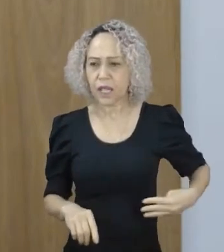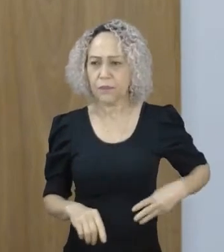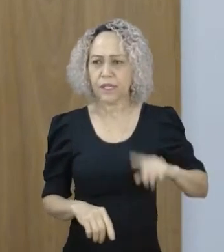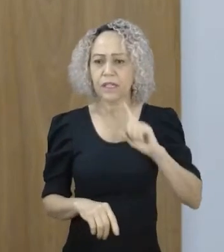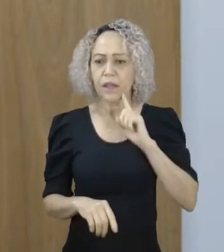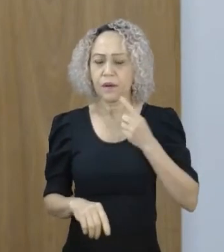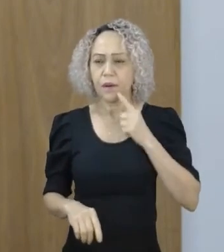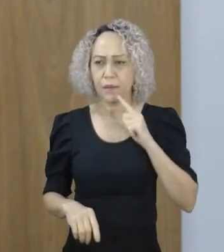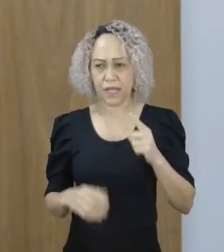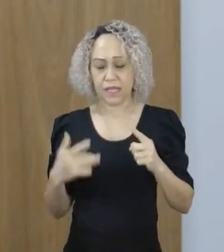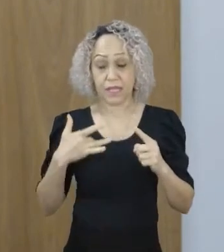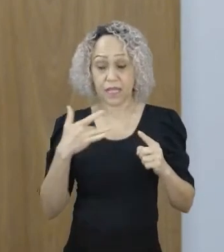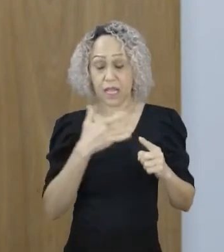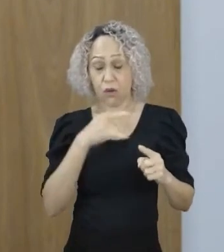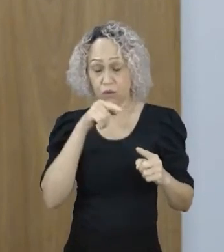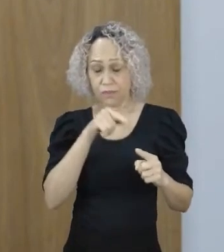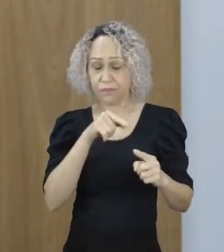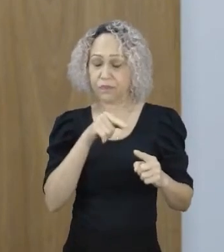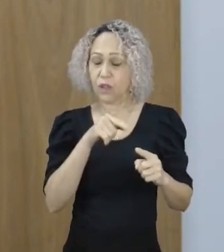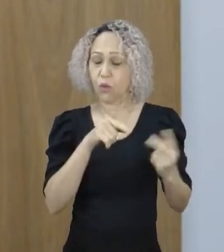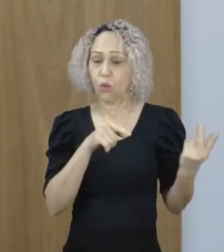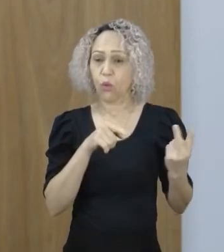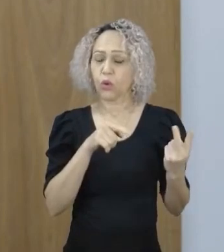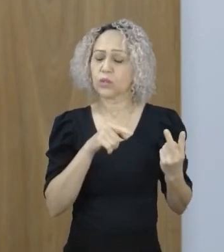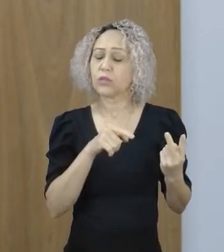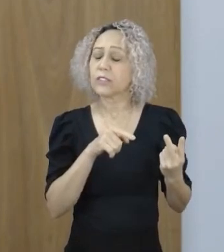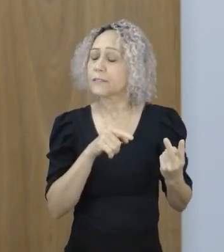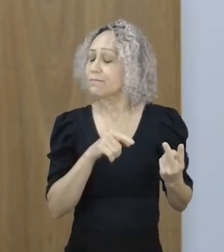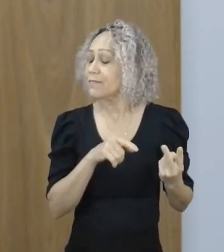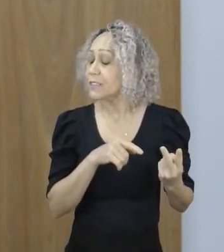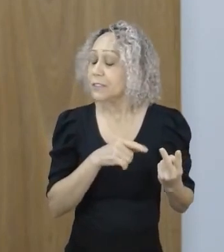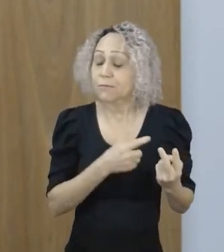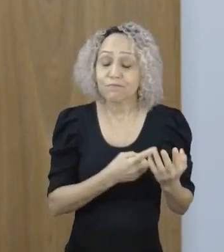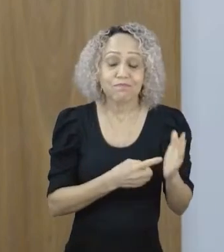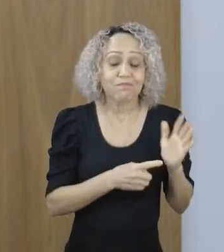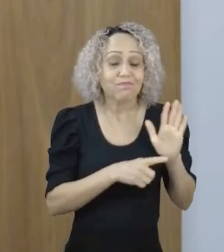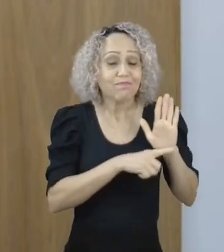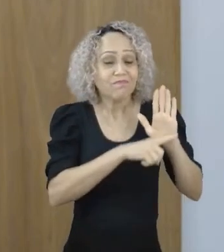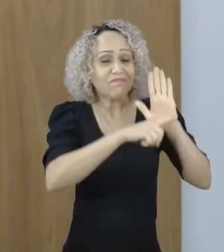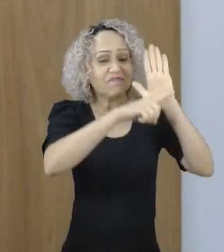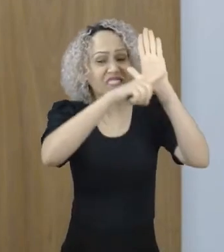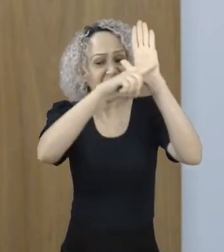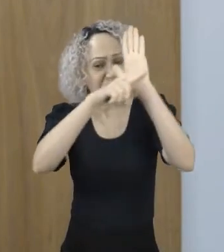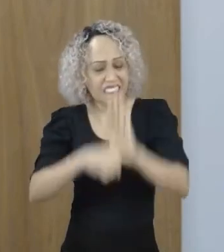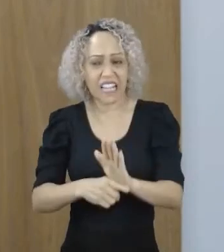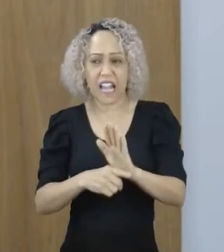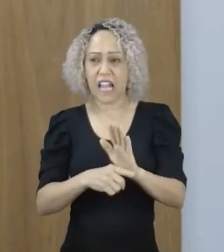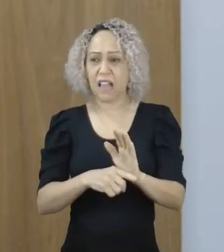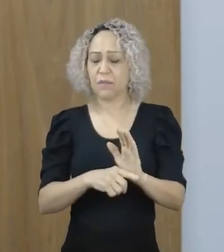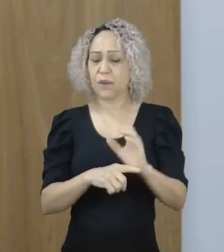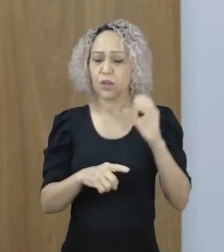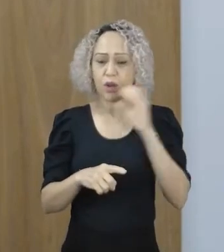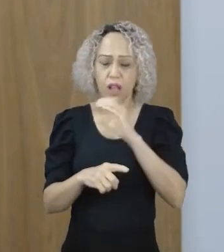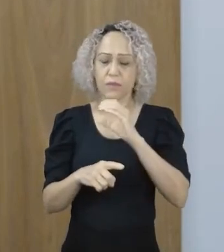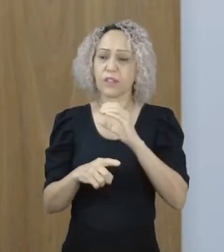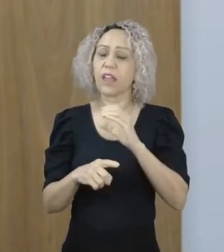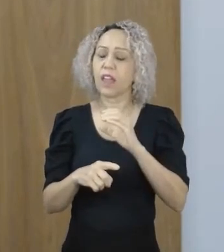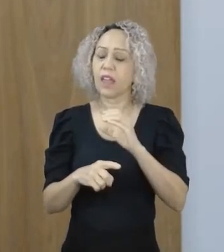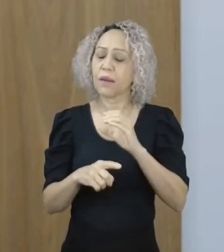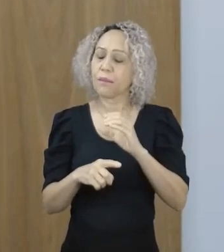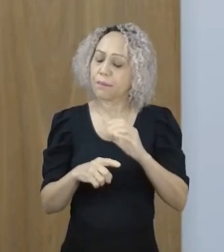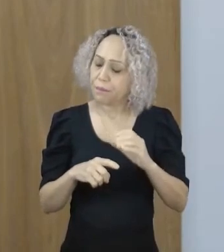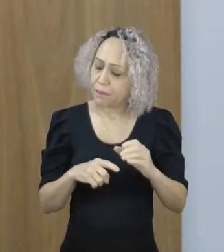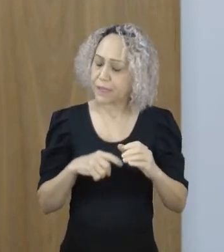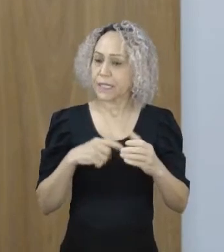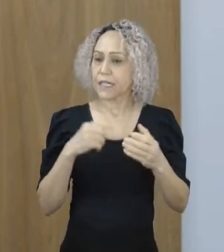de reposição da frota. No próximo ano serão mais 1.800 viaturas. É outro exemplo de reconstrução que está